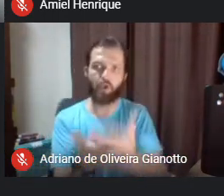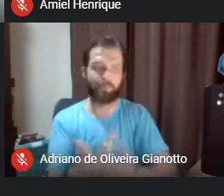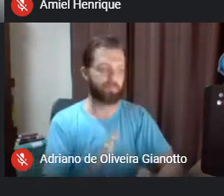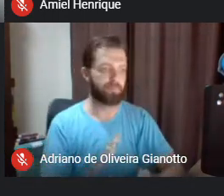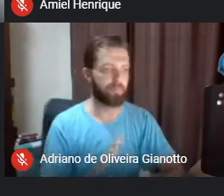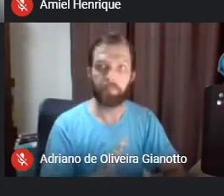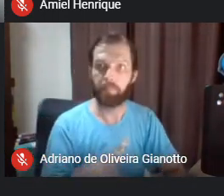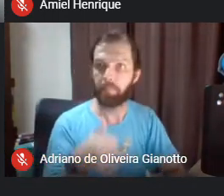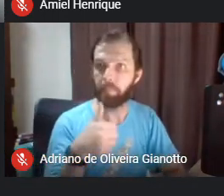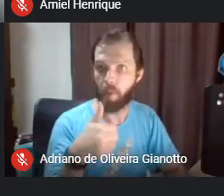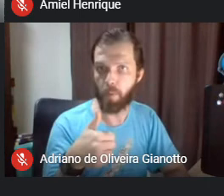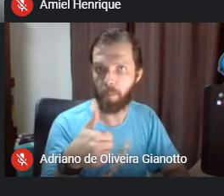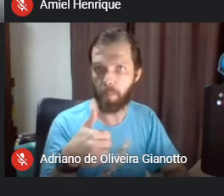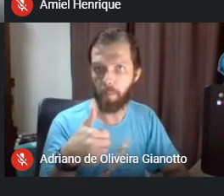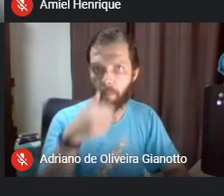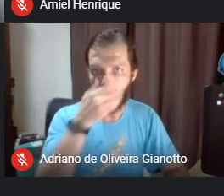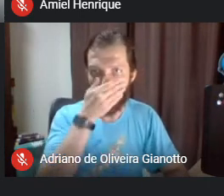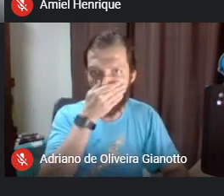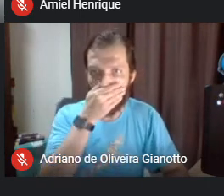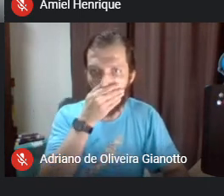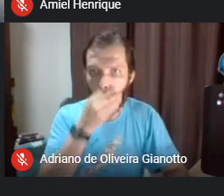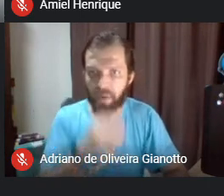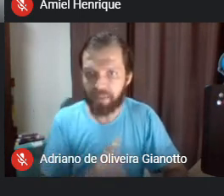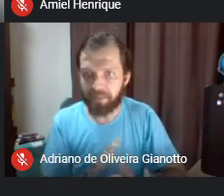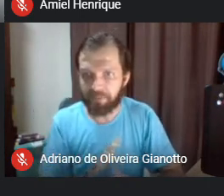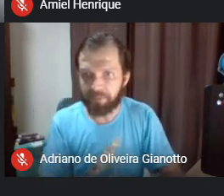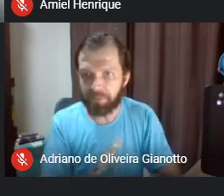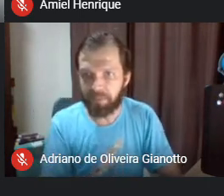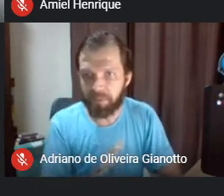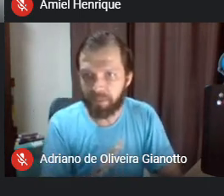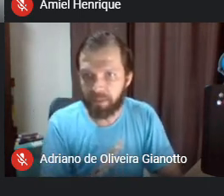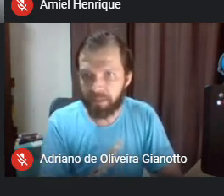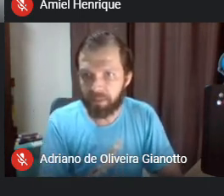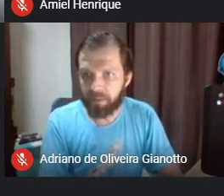para vocês, esses 4 conteúdos, tá ok?